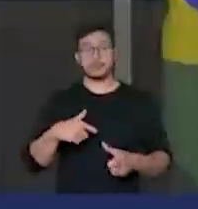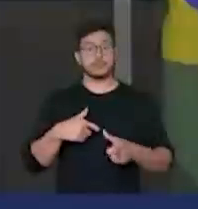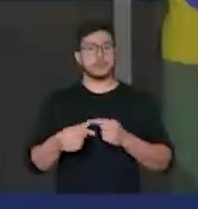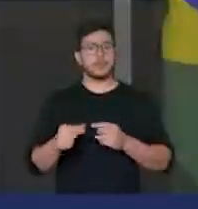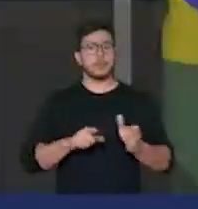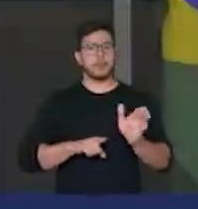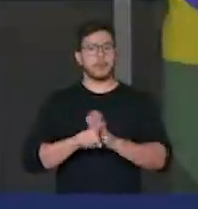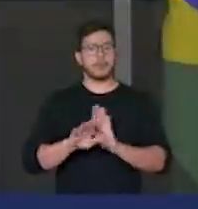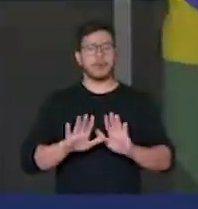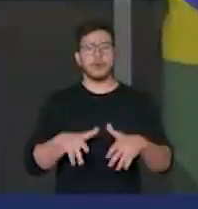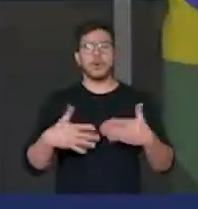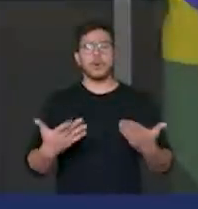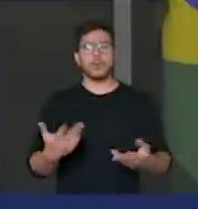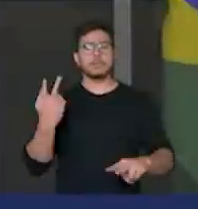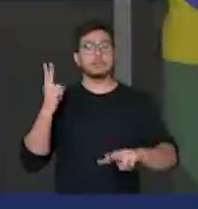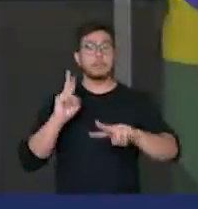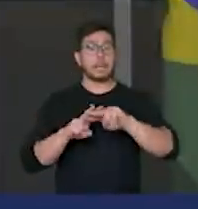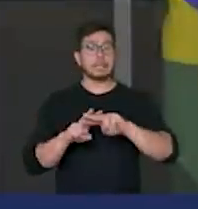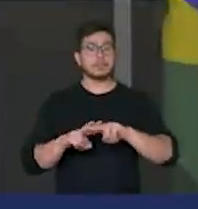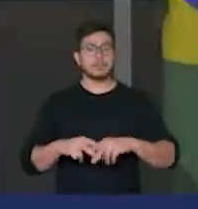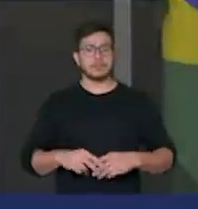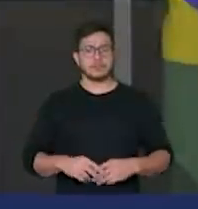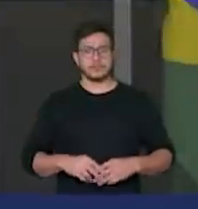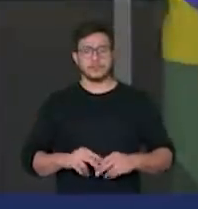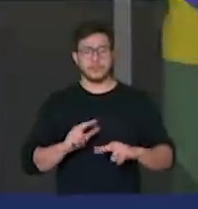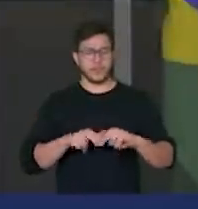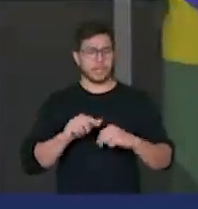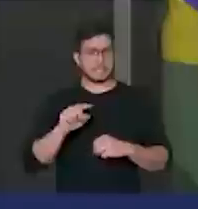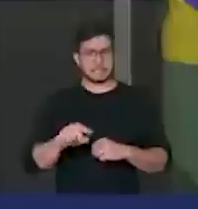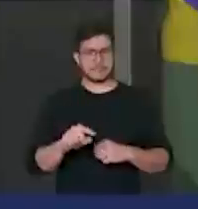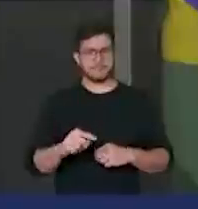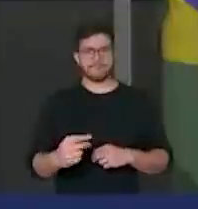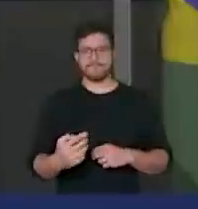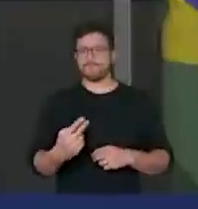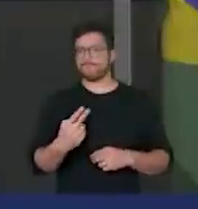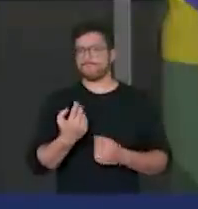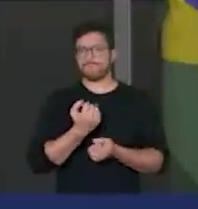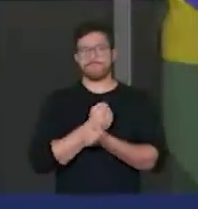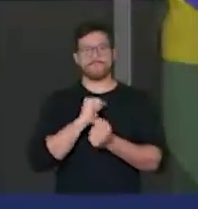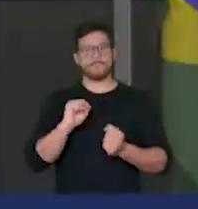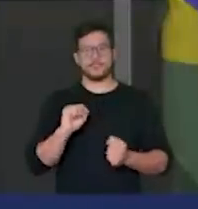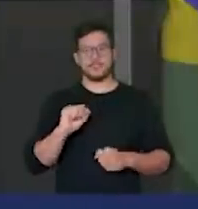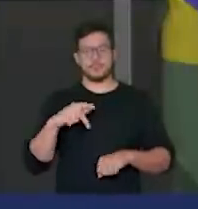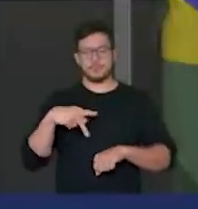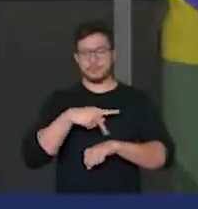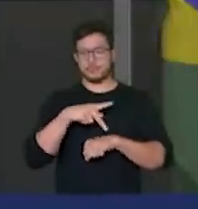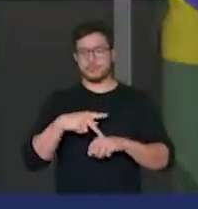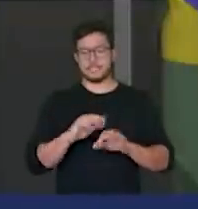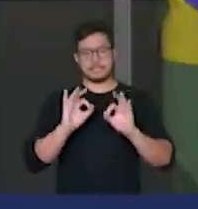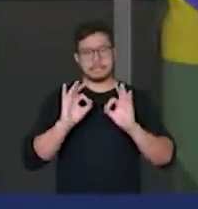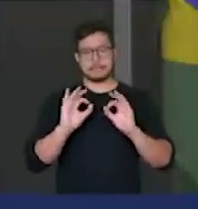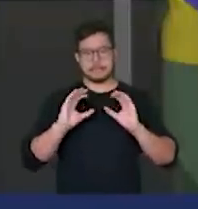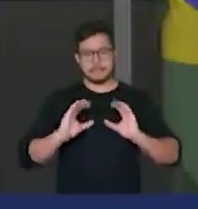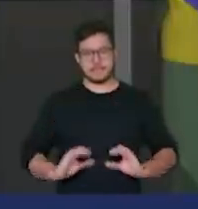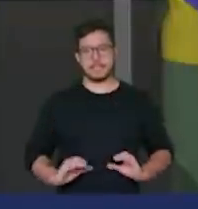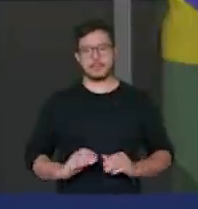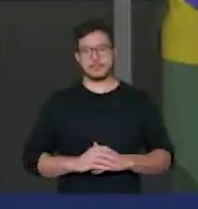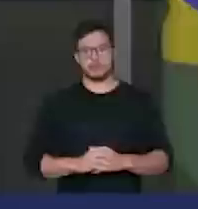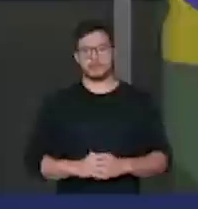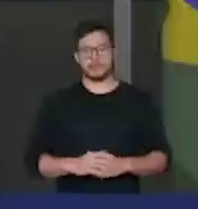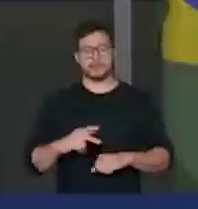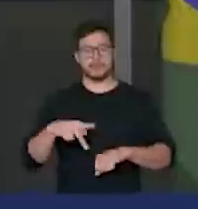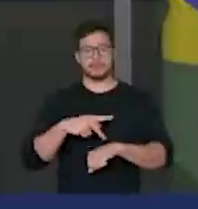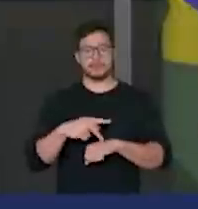japonês me perguntou quantos foram presos nesse escândalo. Porque isso é absolutamente impensável num país civilizado, num país